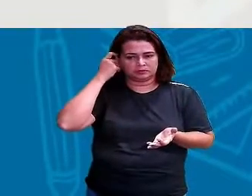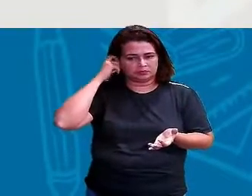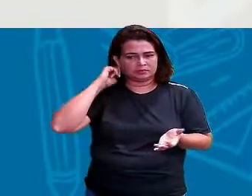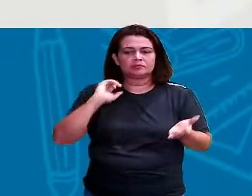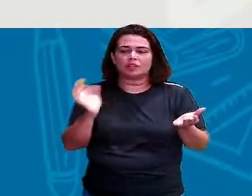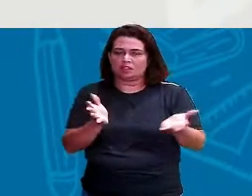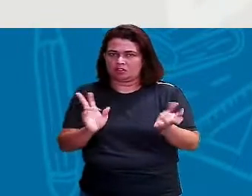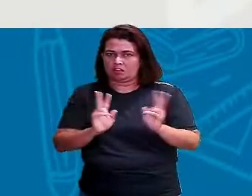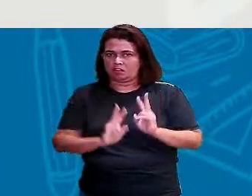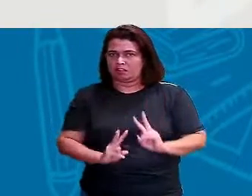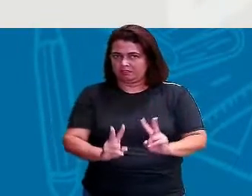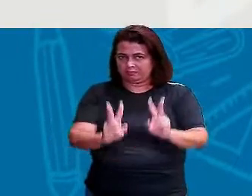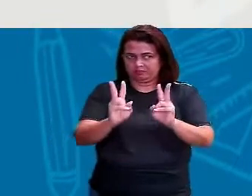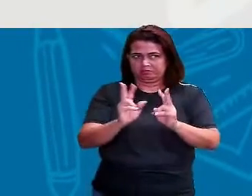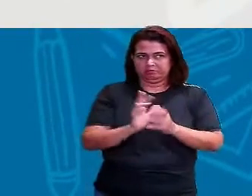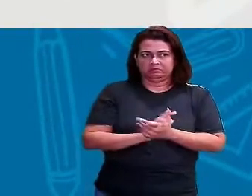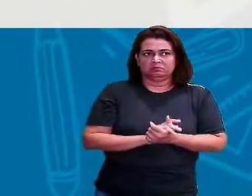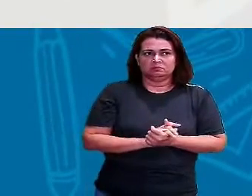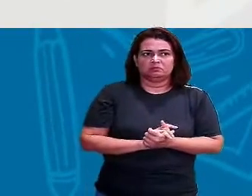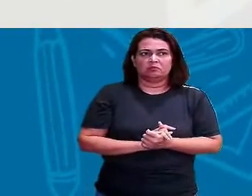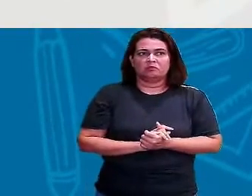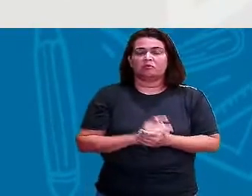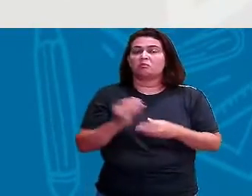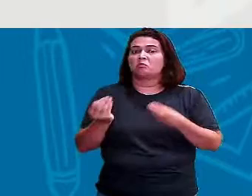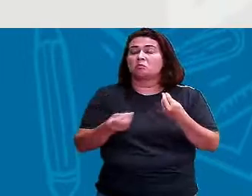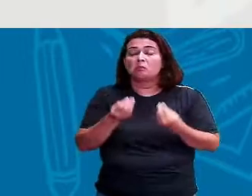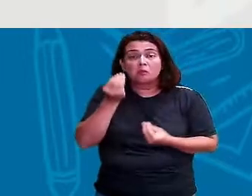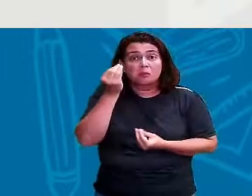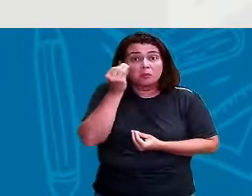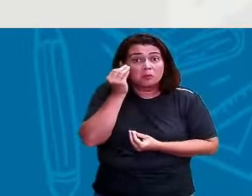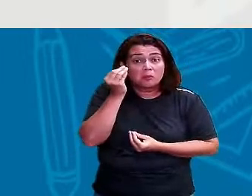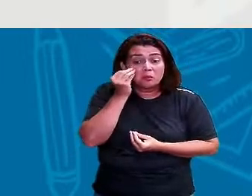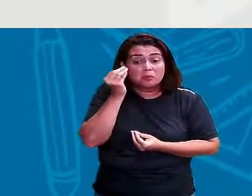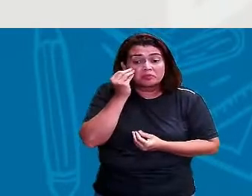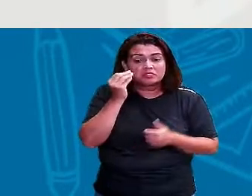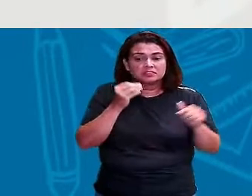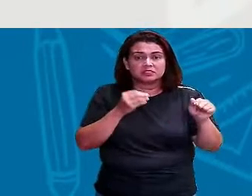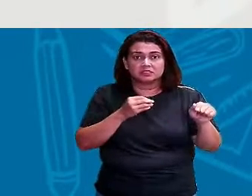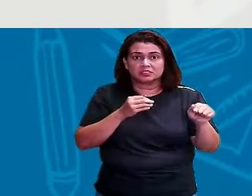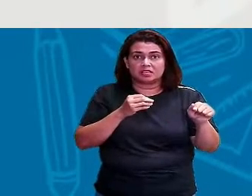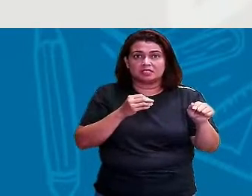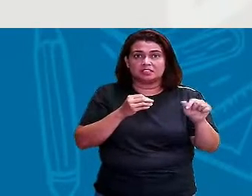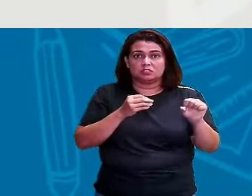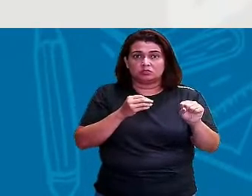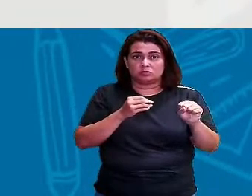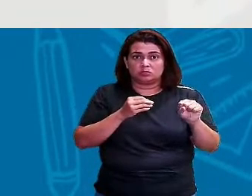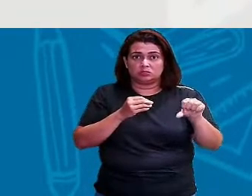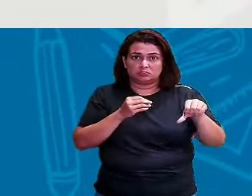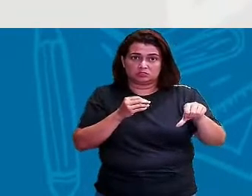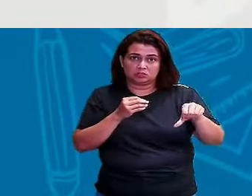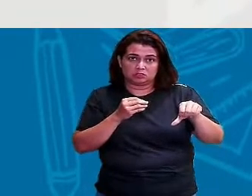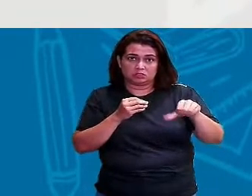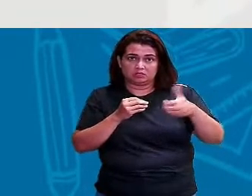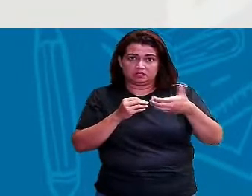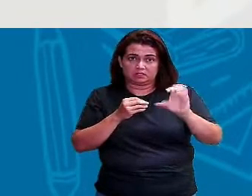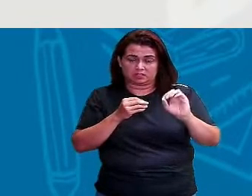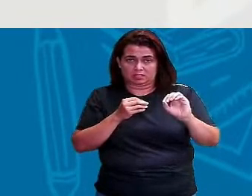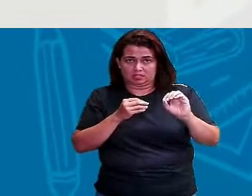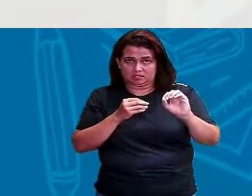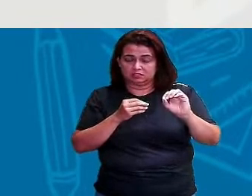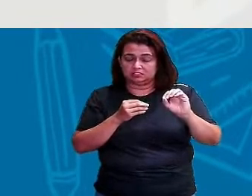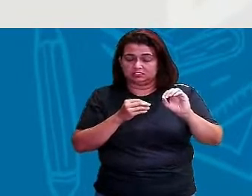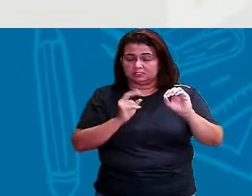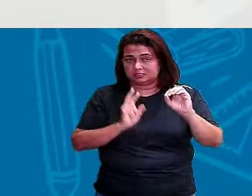Vamos continuar fazendo essa verificação. Nós vamos continuar com o número 7, 8, 9 e 10, tá